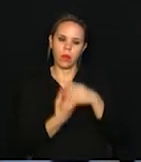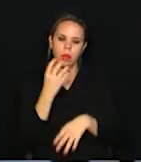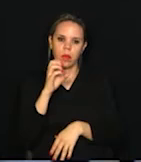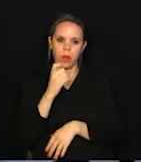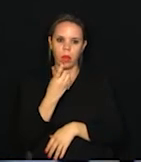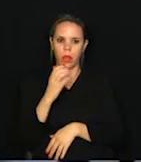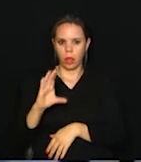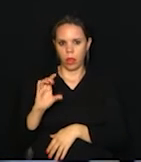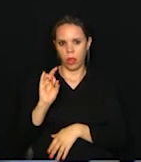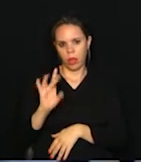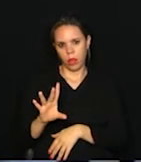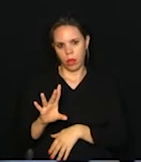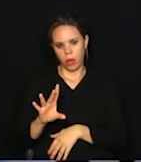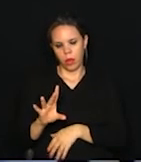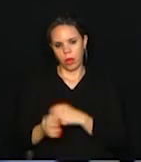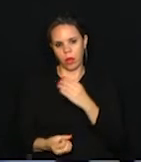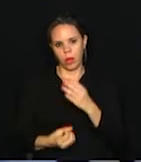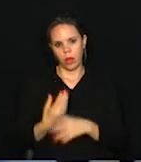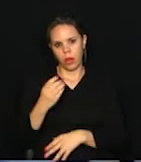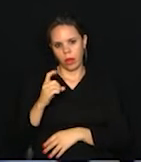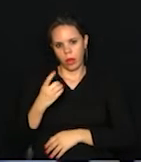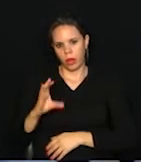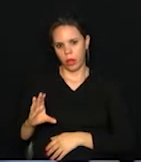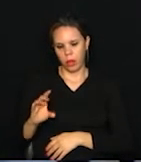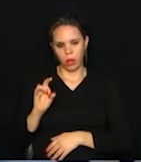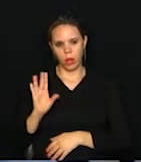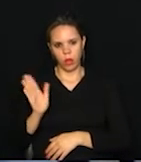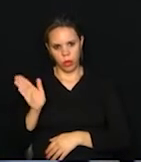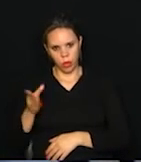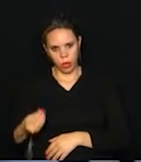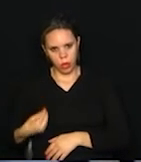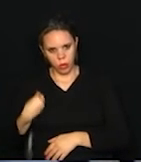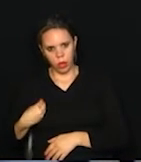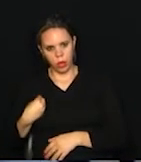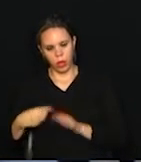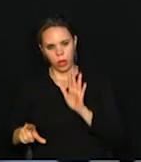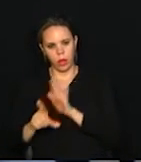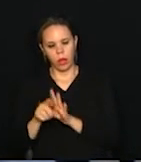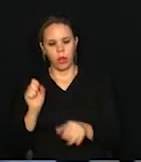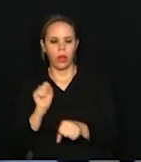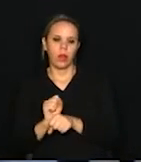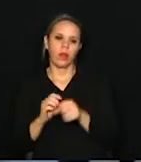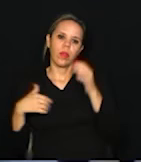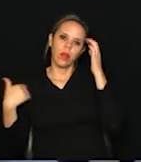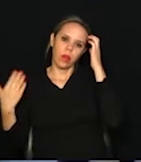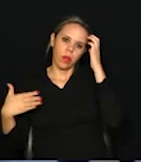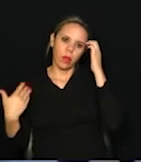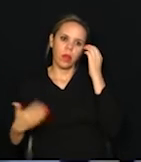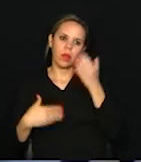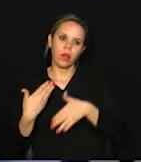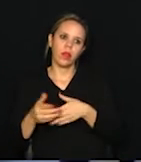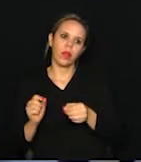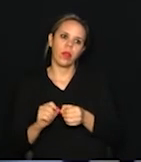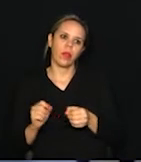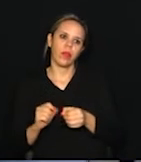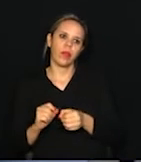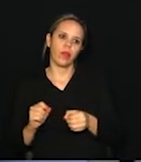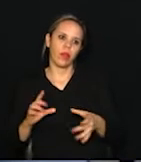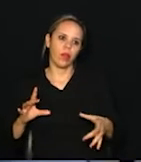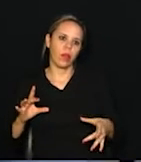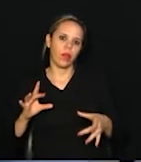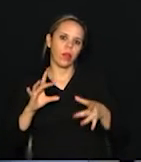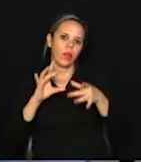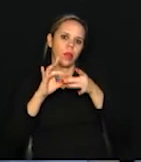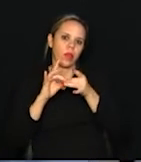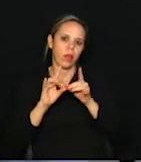INDEC, na verdade, recriando a INDEC, né? Que a INDEC já existia em lei, mas estava paralisada, fazendo que a INDEC unificasse